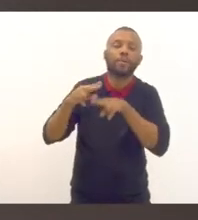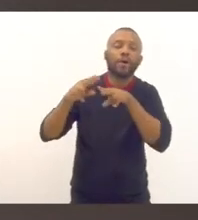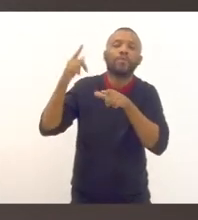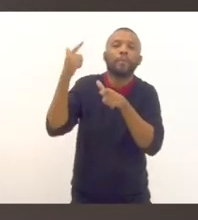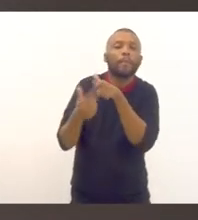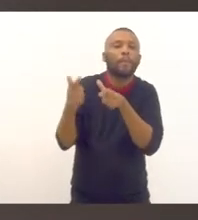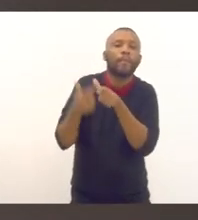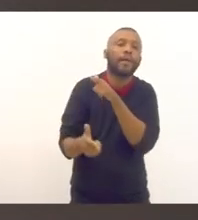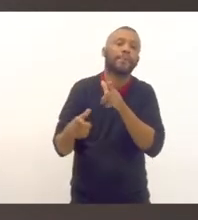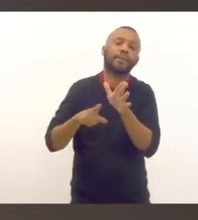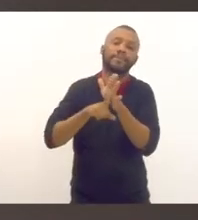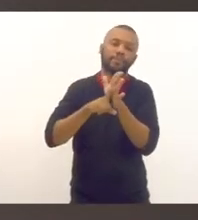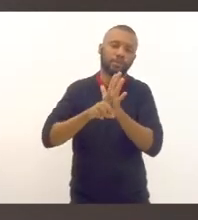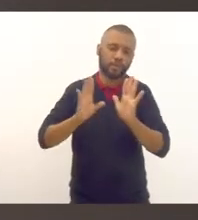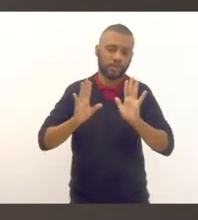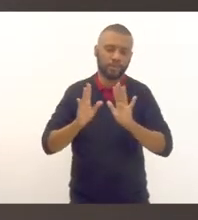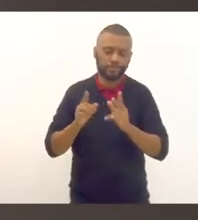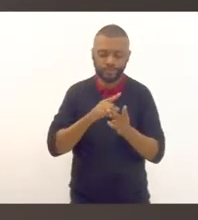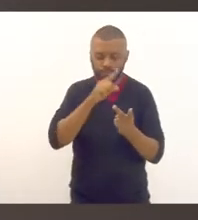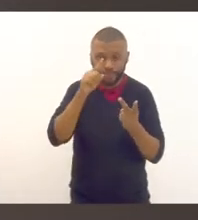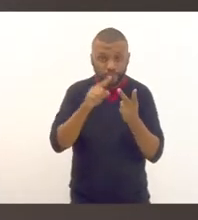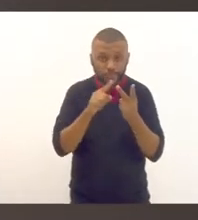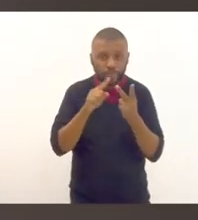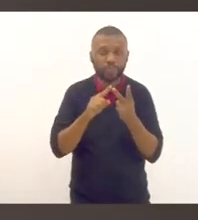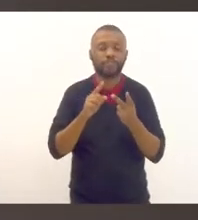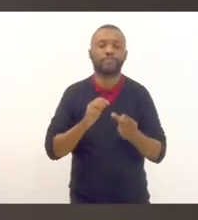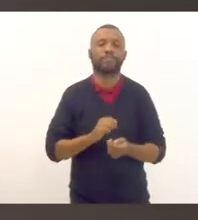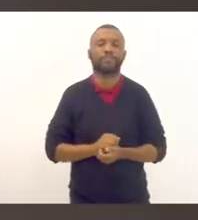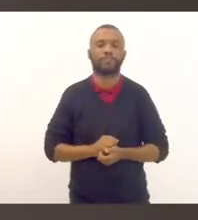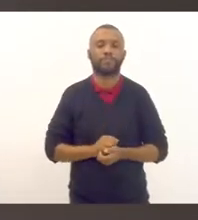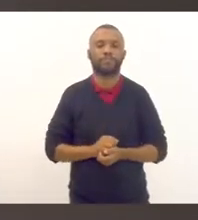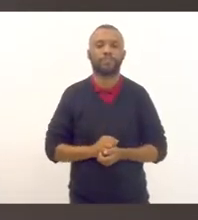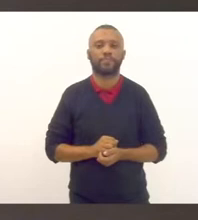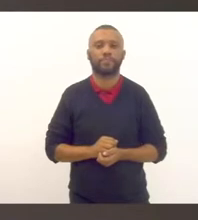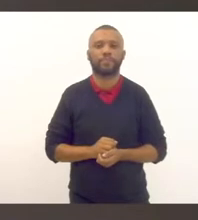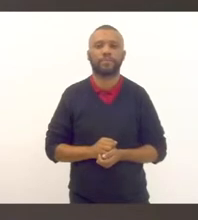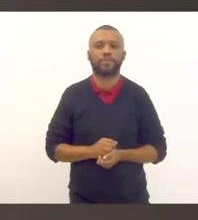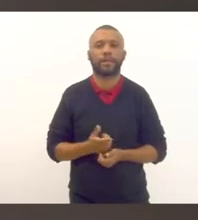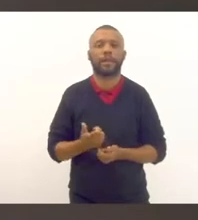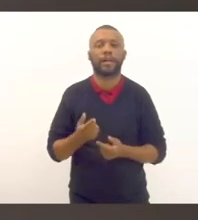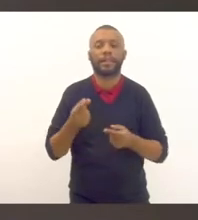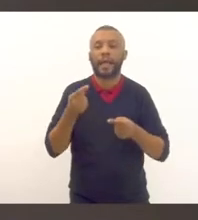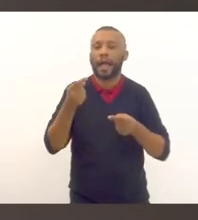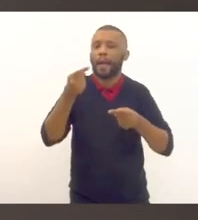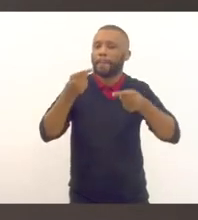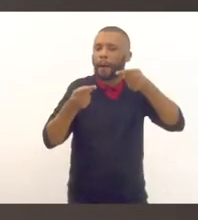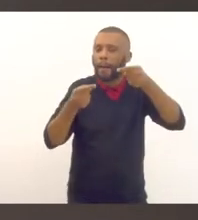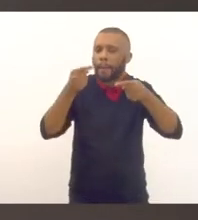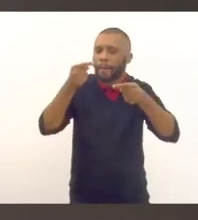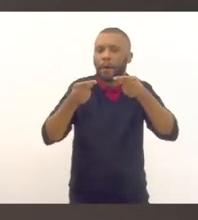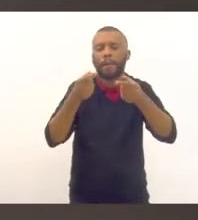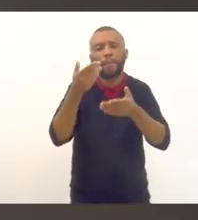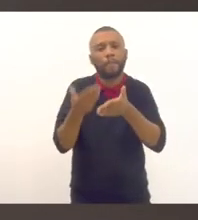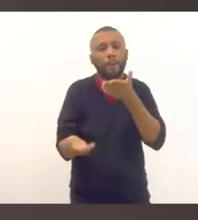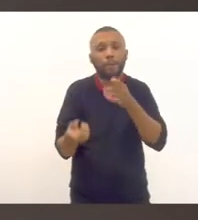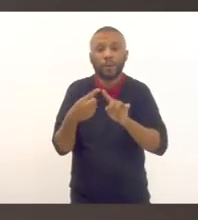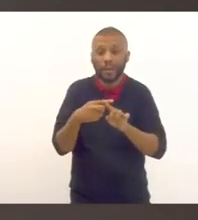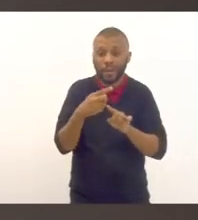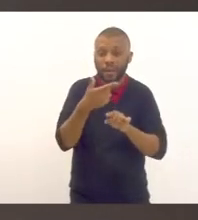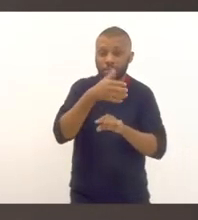enorme. Segundo ponto, perda na competitividade, pois os outros estados não possuem